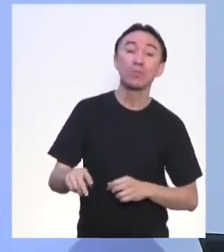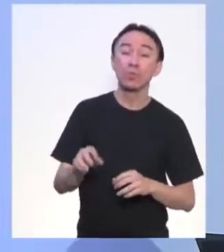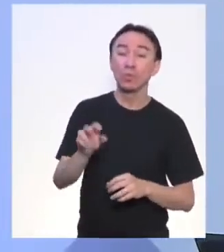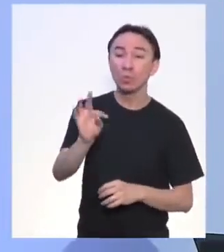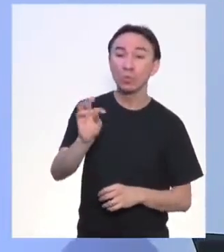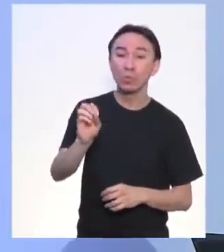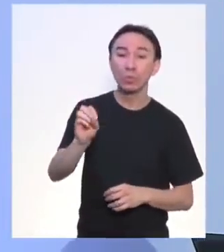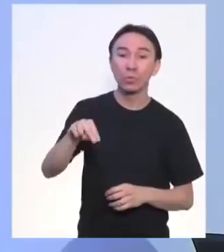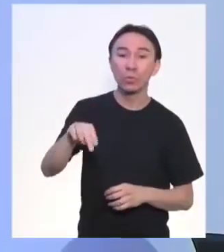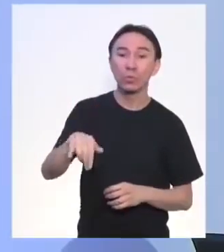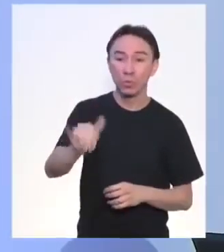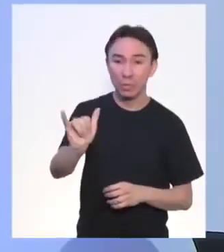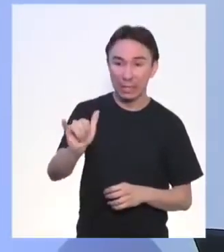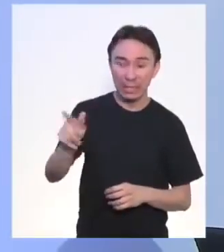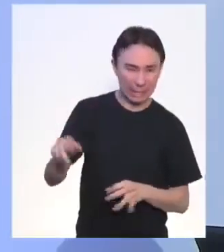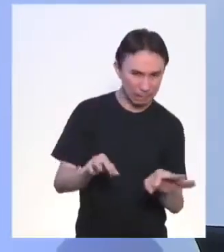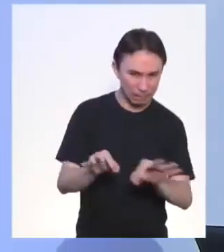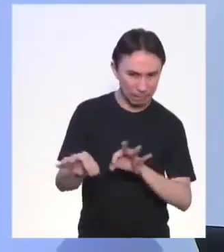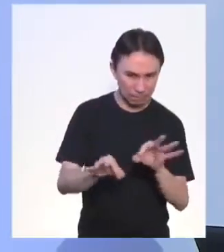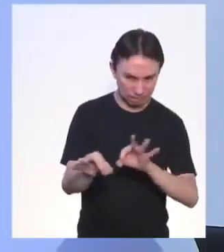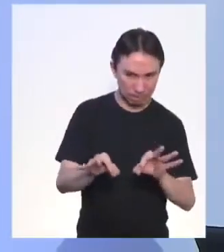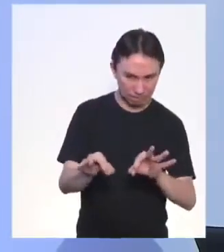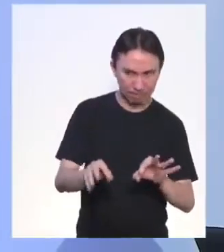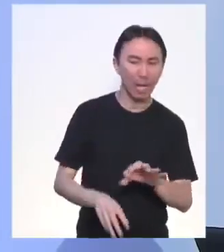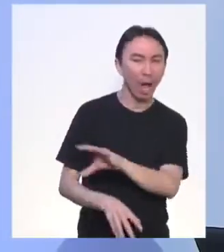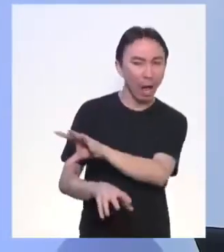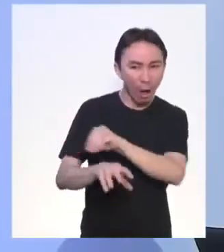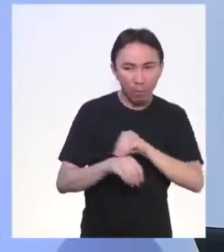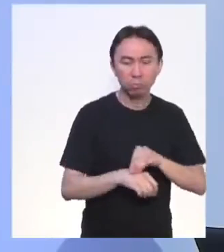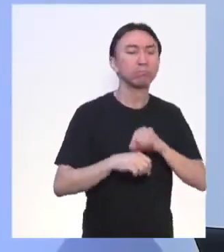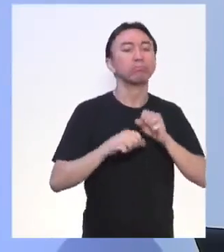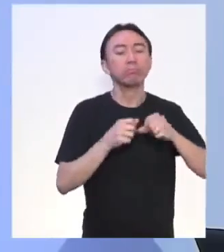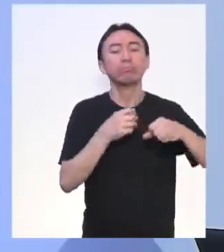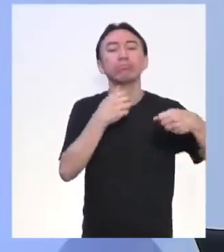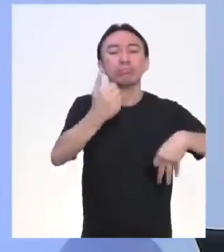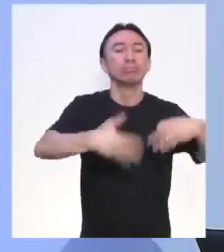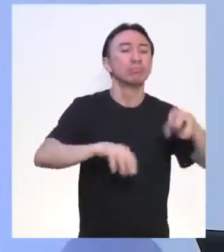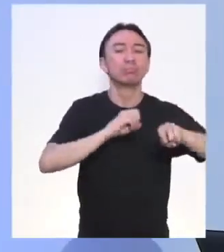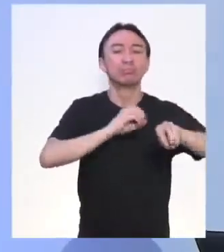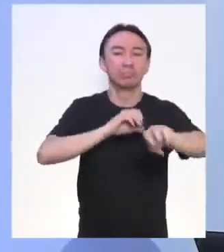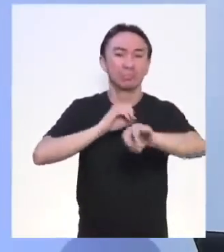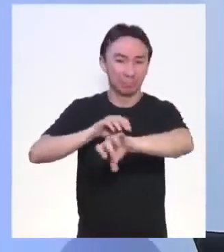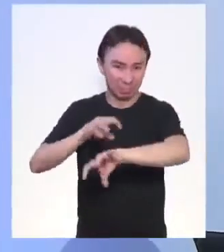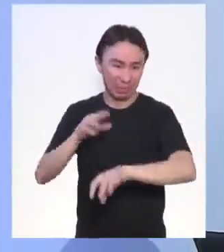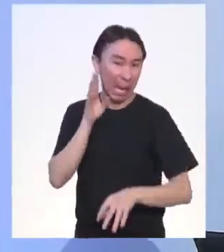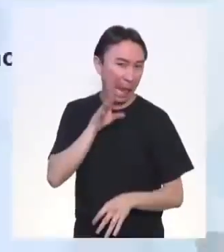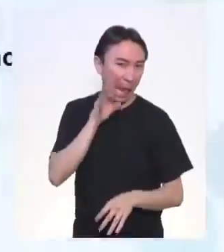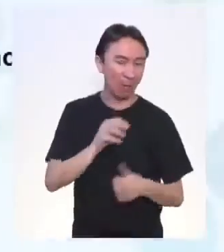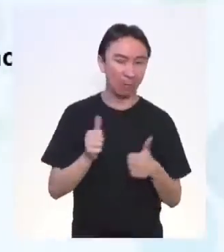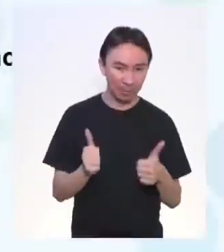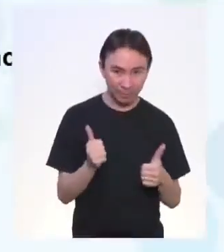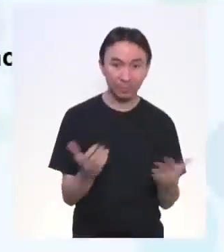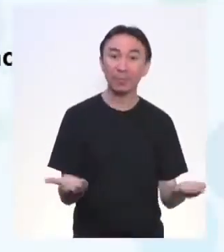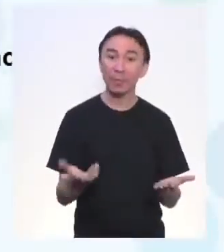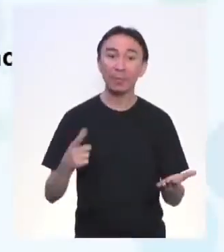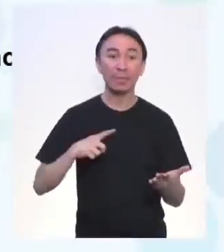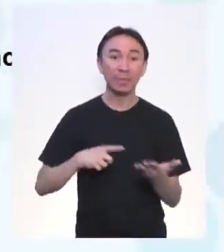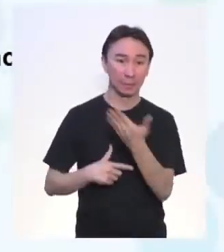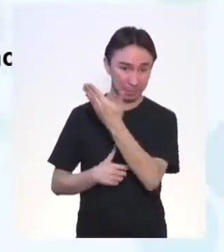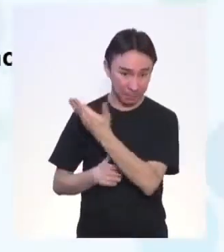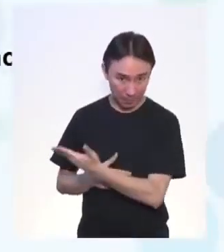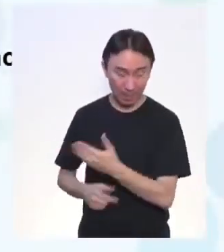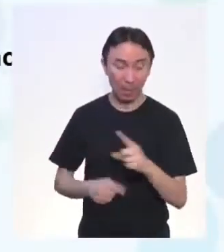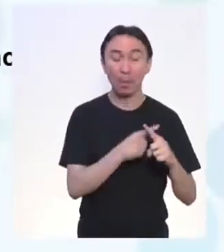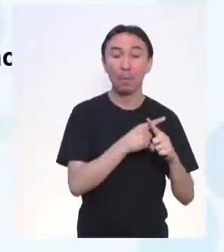com muito carinho e é uma aula assim, muito legal, tá? Nós vamos falar hoje a sequência sobre múltiplos e